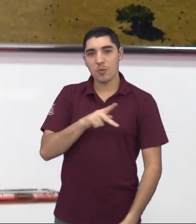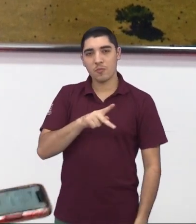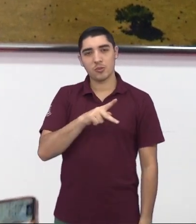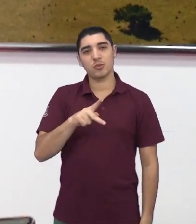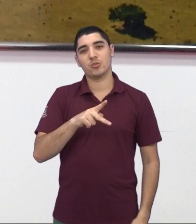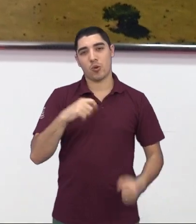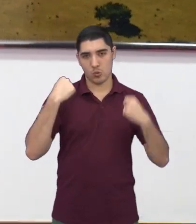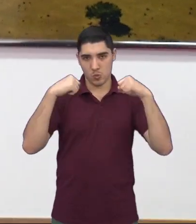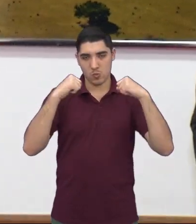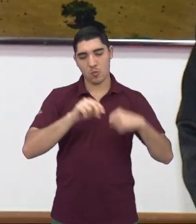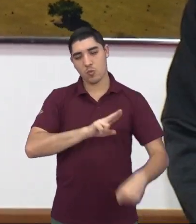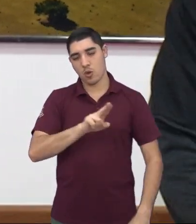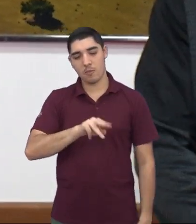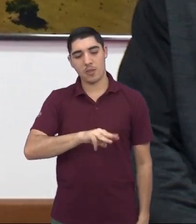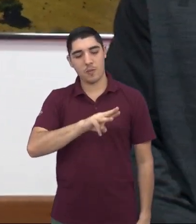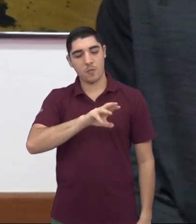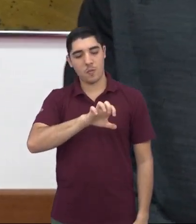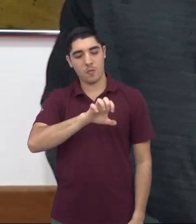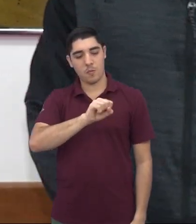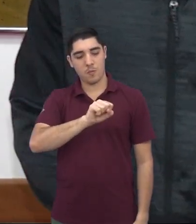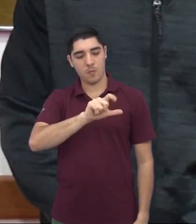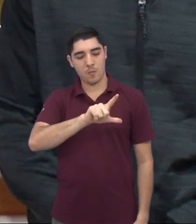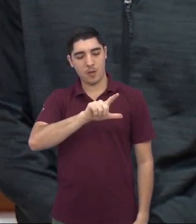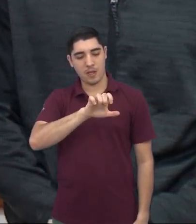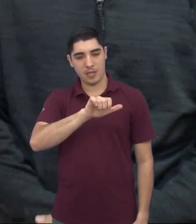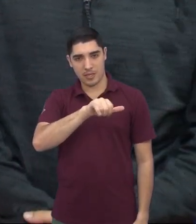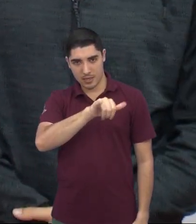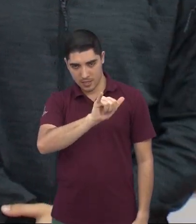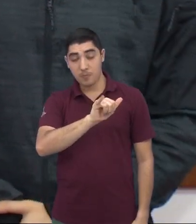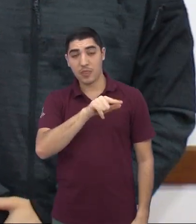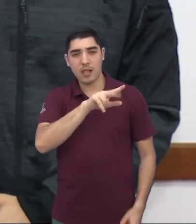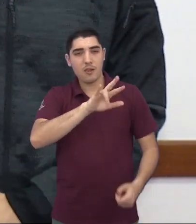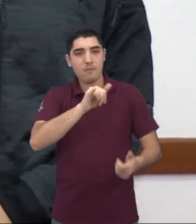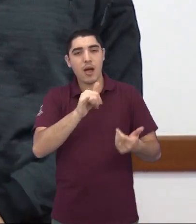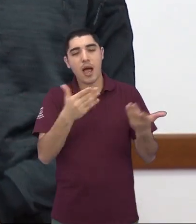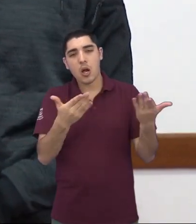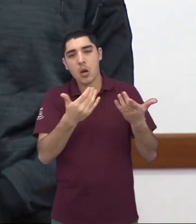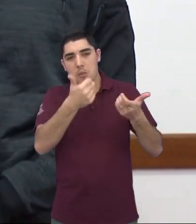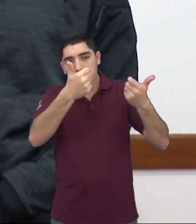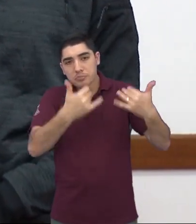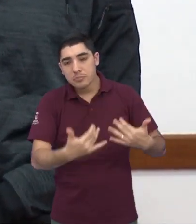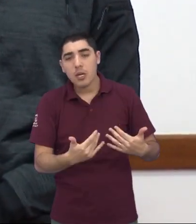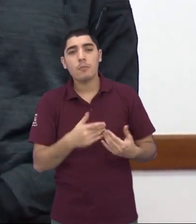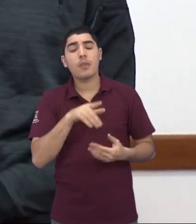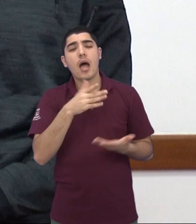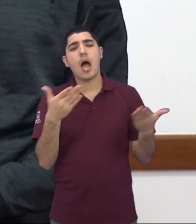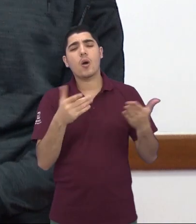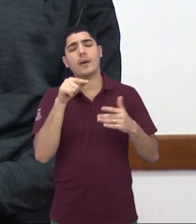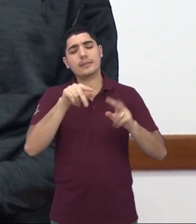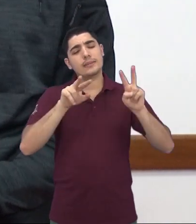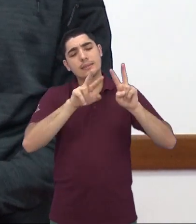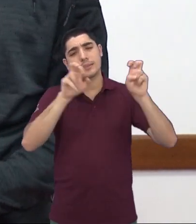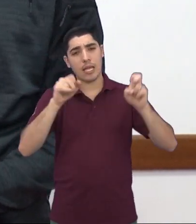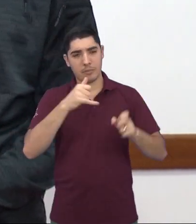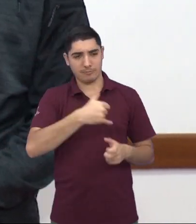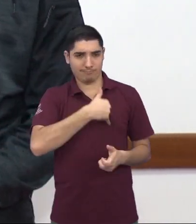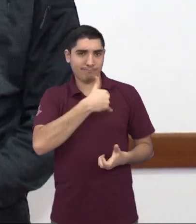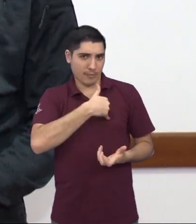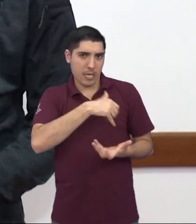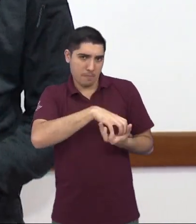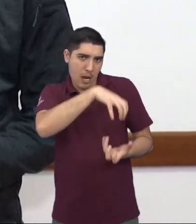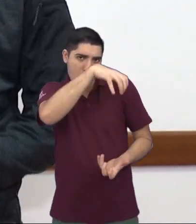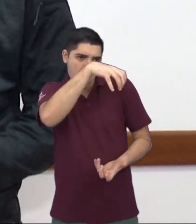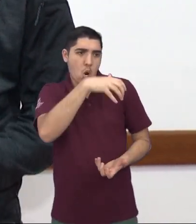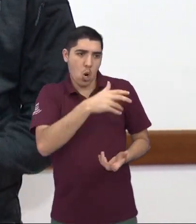Wesley Monteiro, ele que é educador físico, vai responder mais algumas perguntas pra gente. Wesley, falando desse envelhecimento ativo,